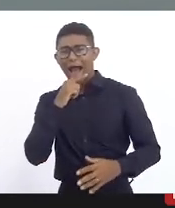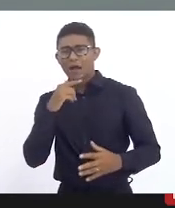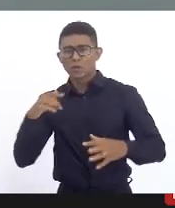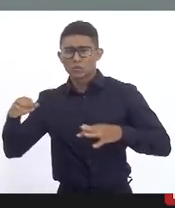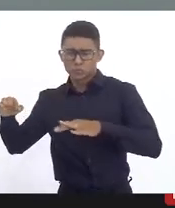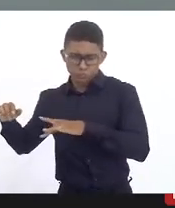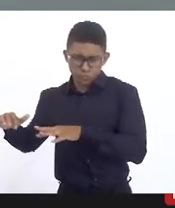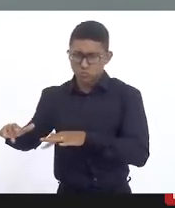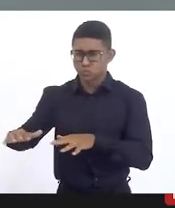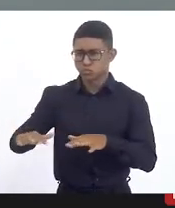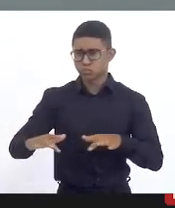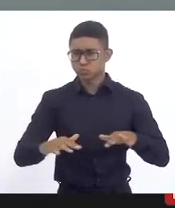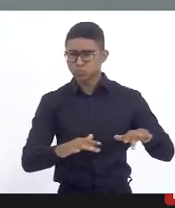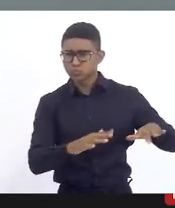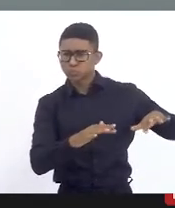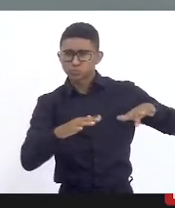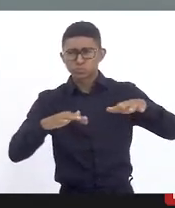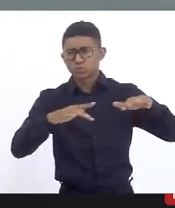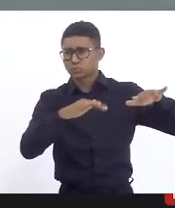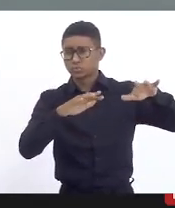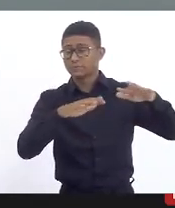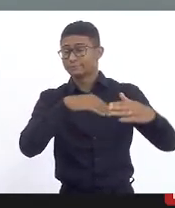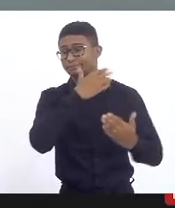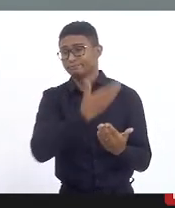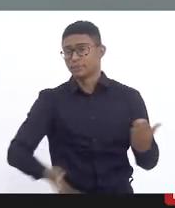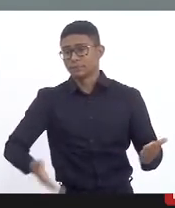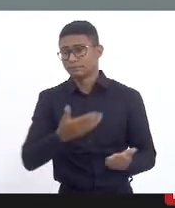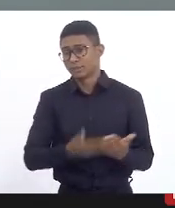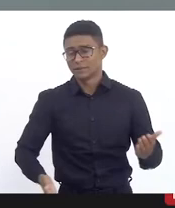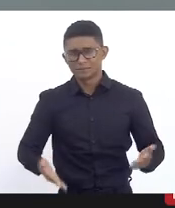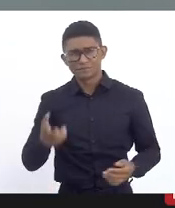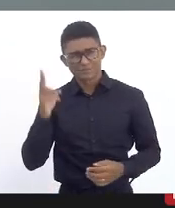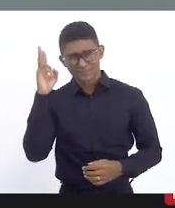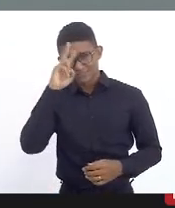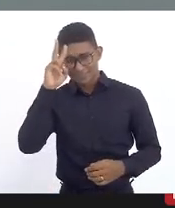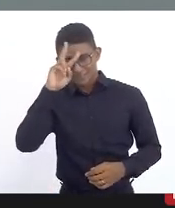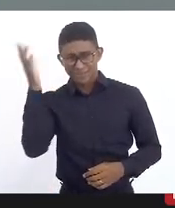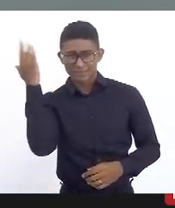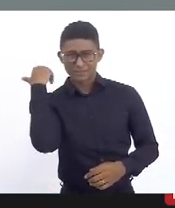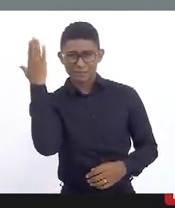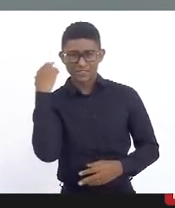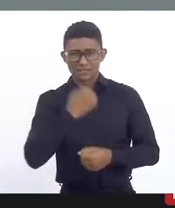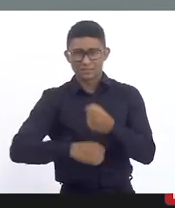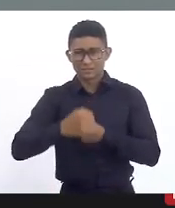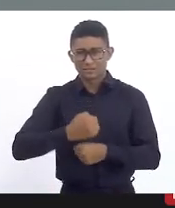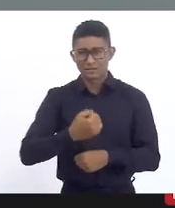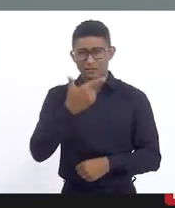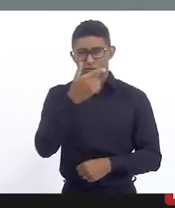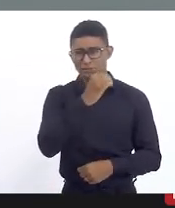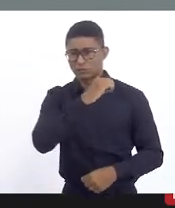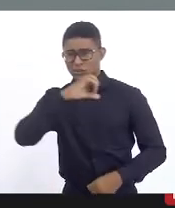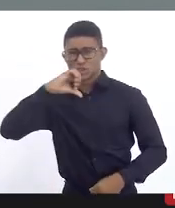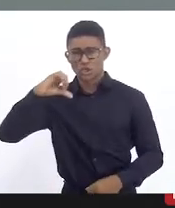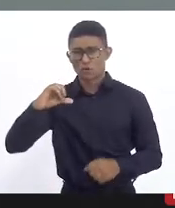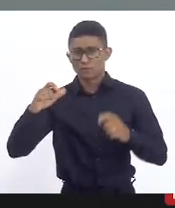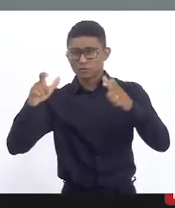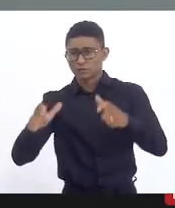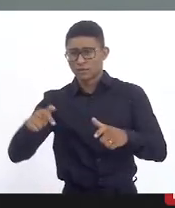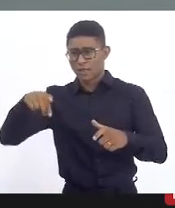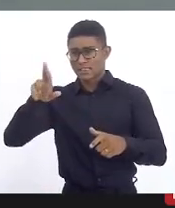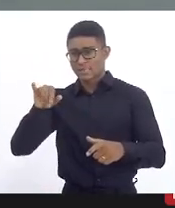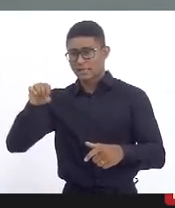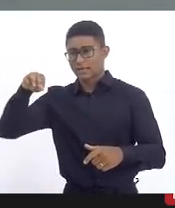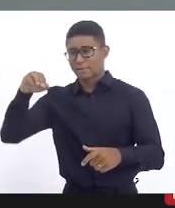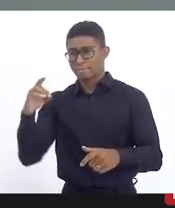carga. E quem é que não se lembra a inundação em Queimados que ocorreu, me parece, em 2009, 2007, que teve uma inundação que